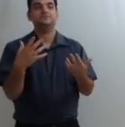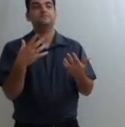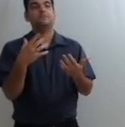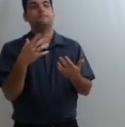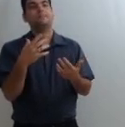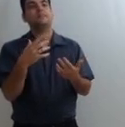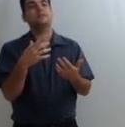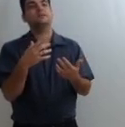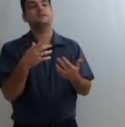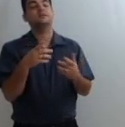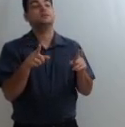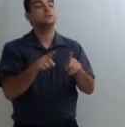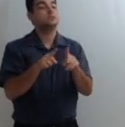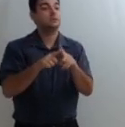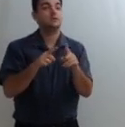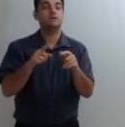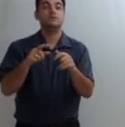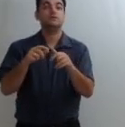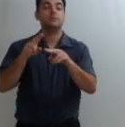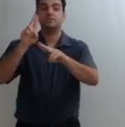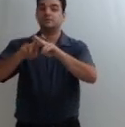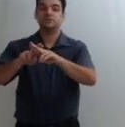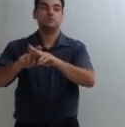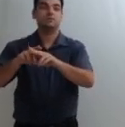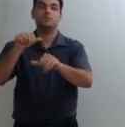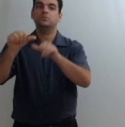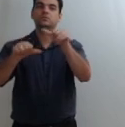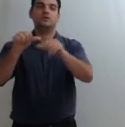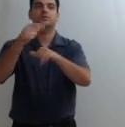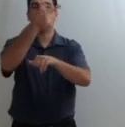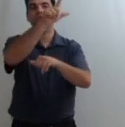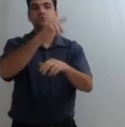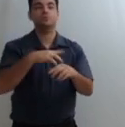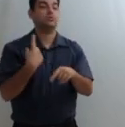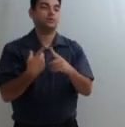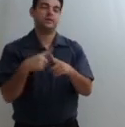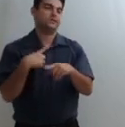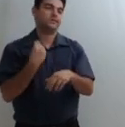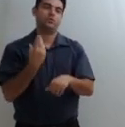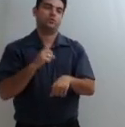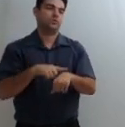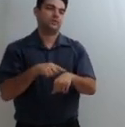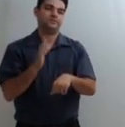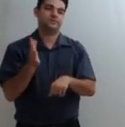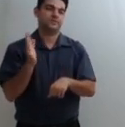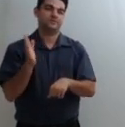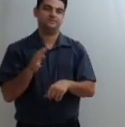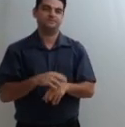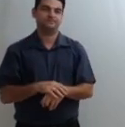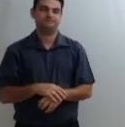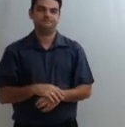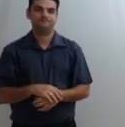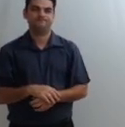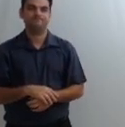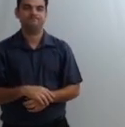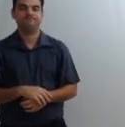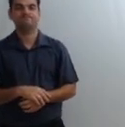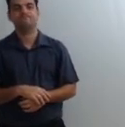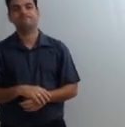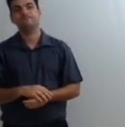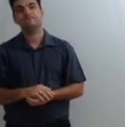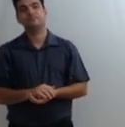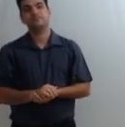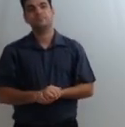relaxando a prisão cautelar imposta aos réus, porque já haveria aqui um excesso de prazo decorrente da renovação do ato. É como o voto, senhor presidente.